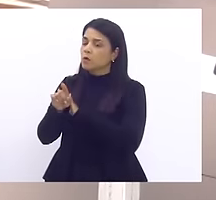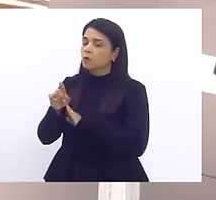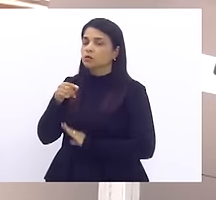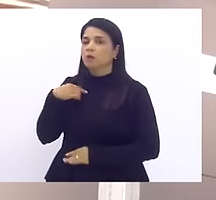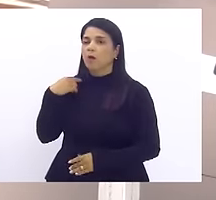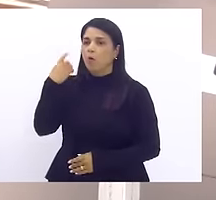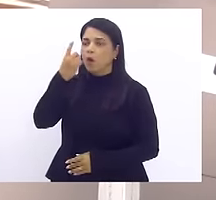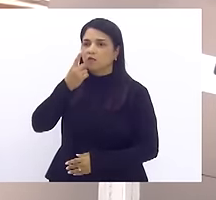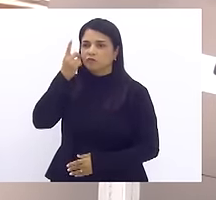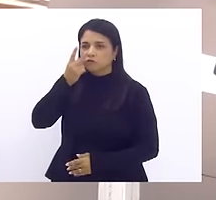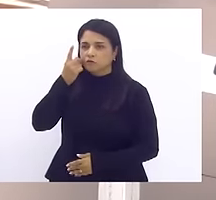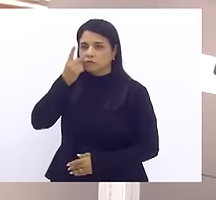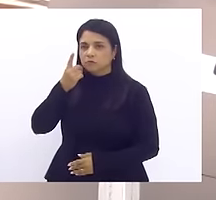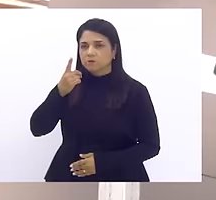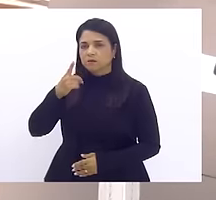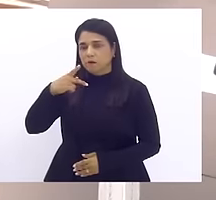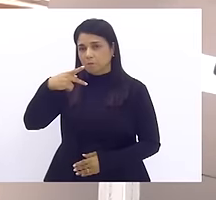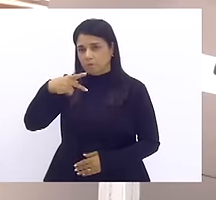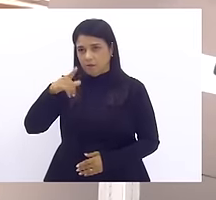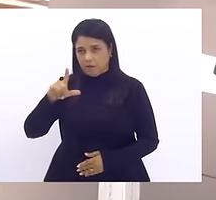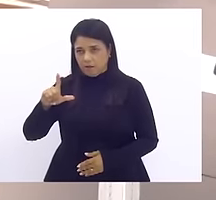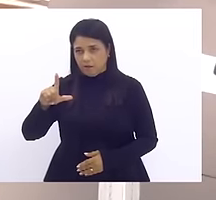sou Doutor